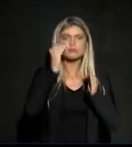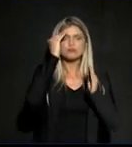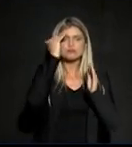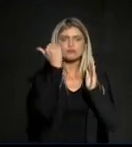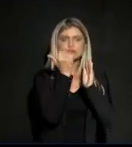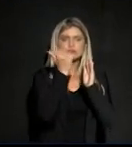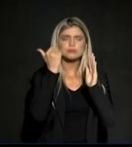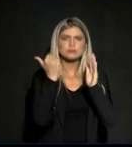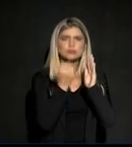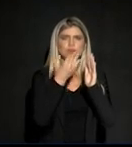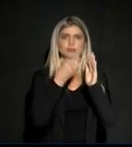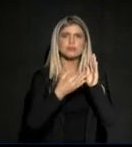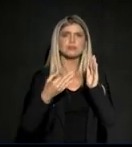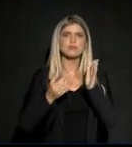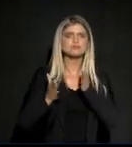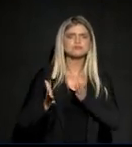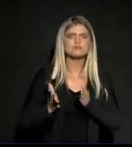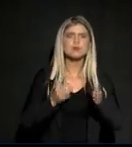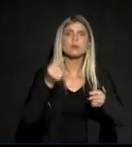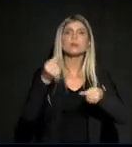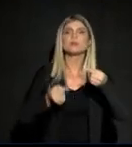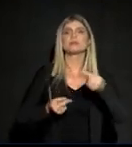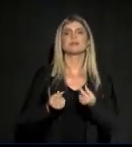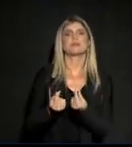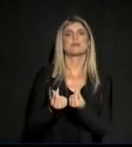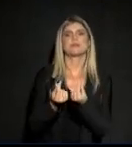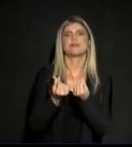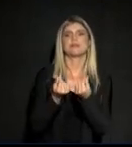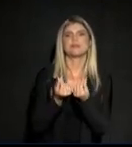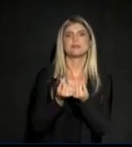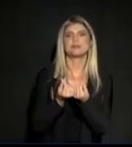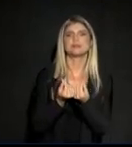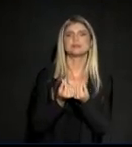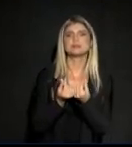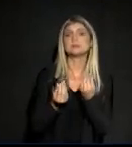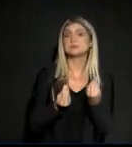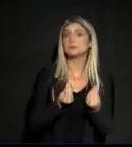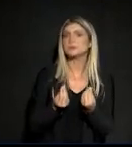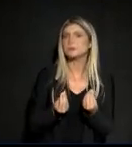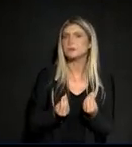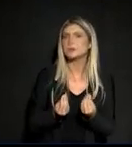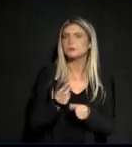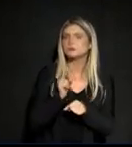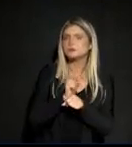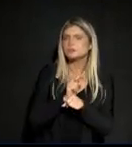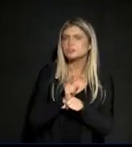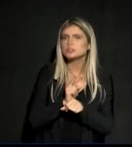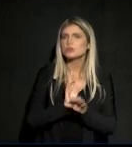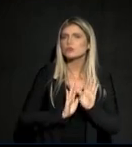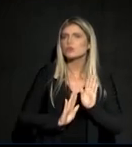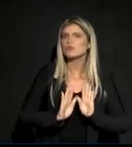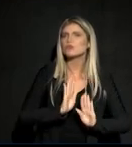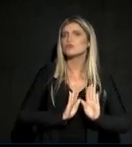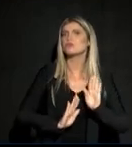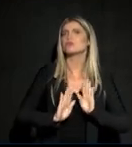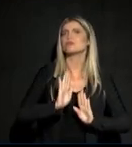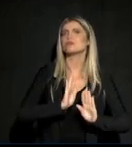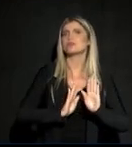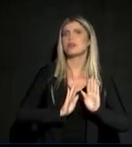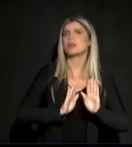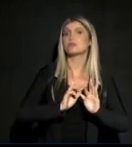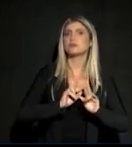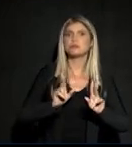responsabilidade, conduzindo a política monetária, né, como dizer assim, de forma vigilante, com cautela. Eu acho que a gente